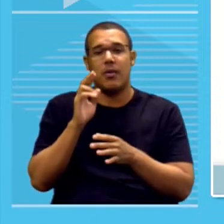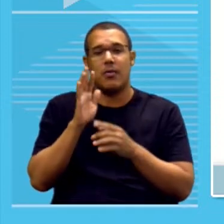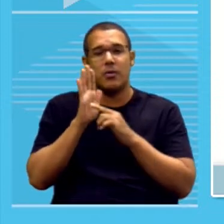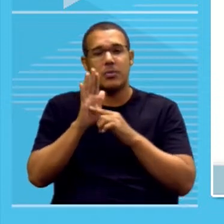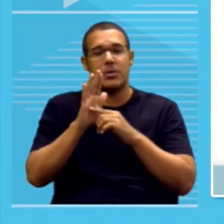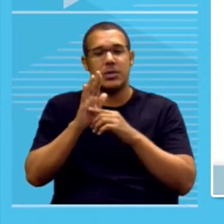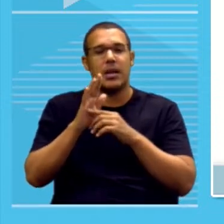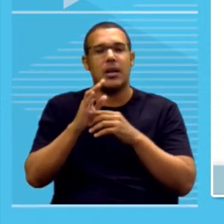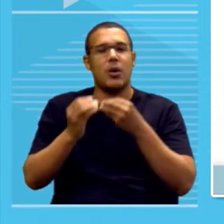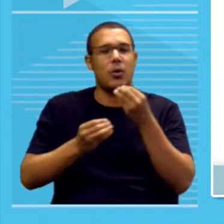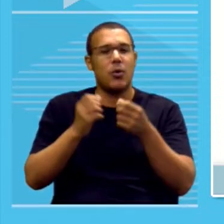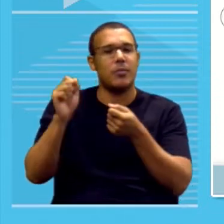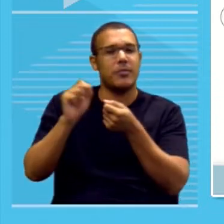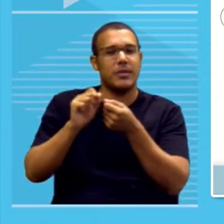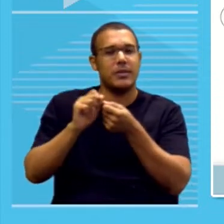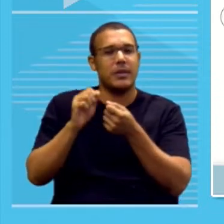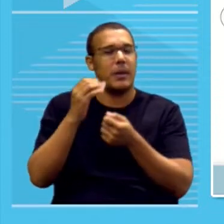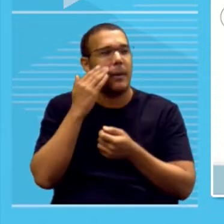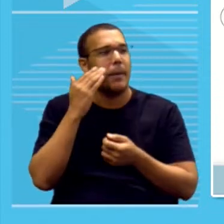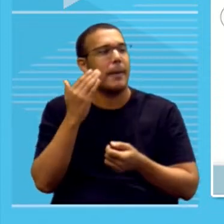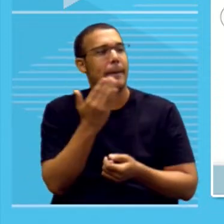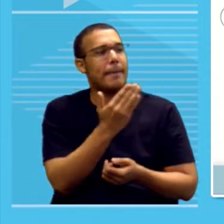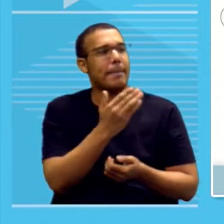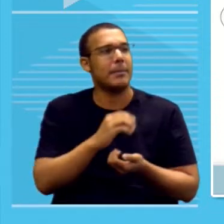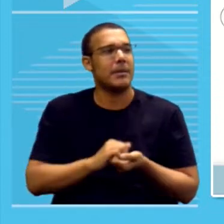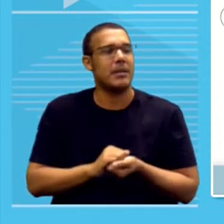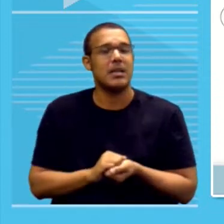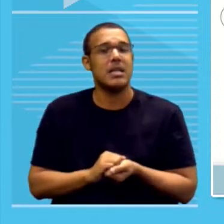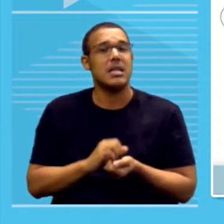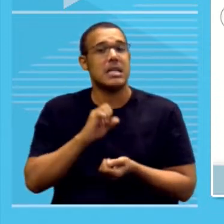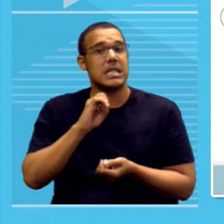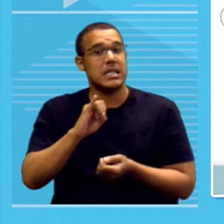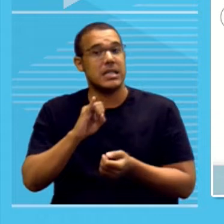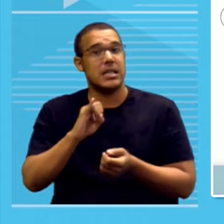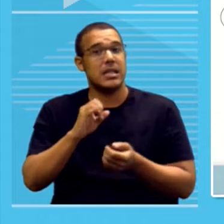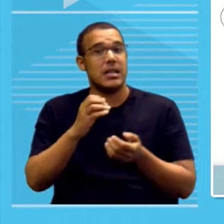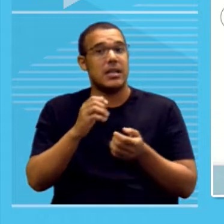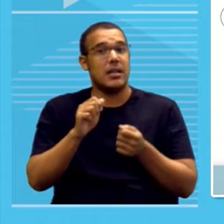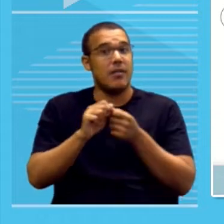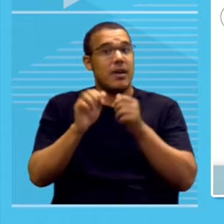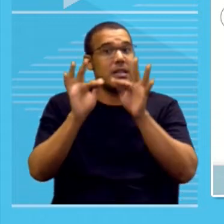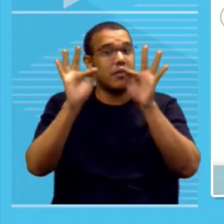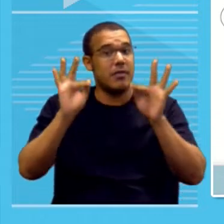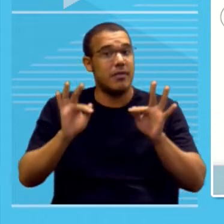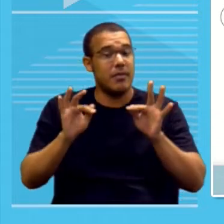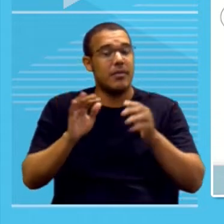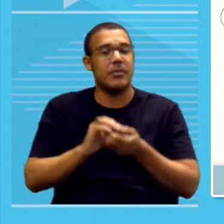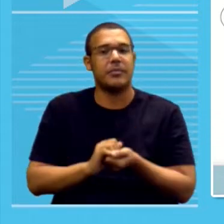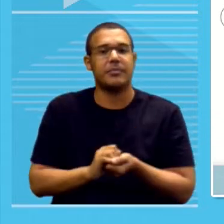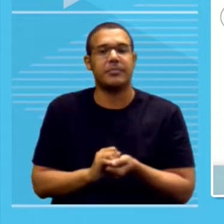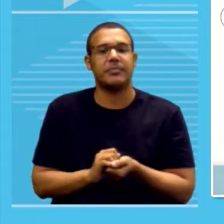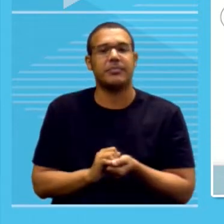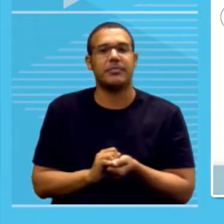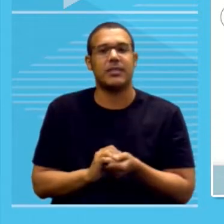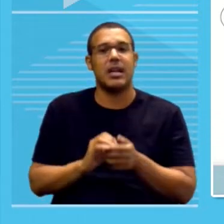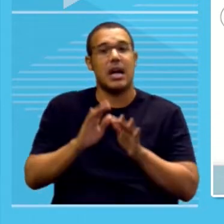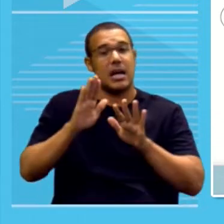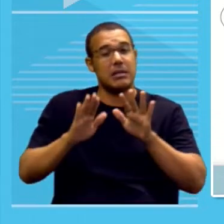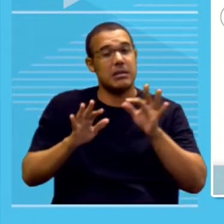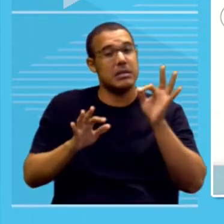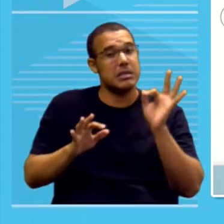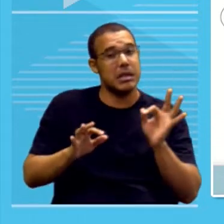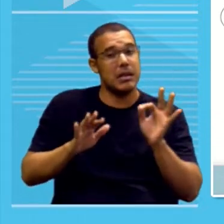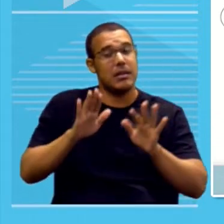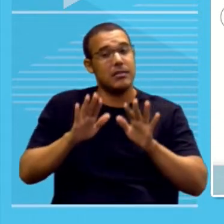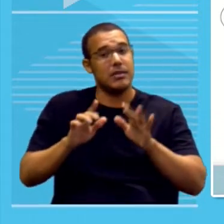ou menos como é que você iria fazer se você não quiser depender da Fórmula agora não é 100% garantido às vezes dá certo às vezes